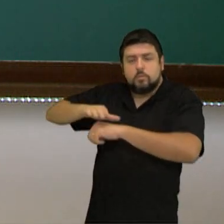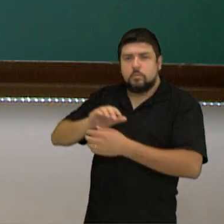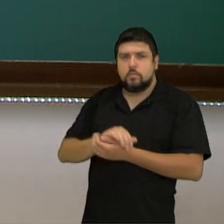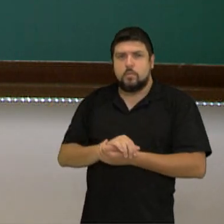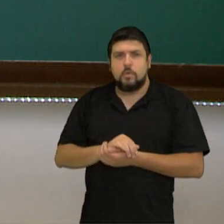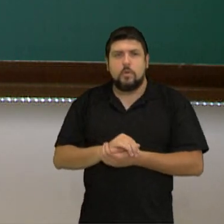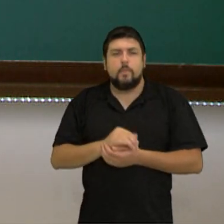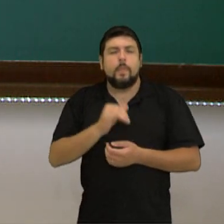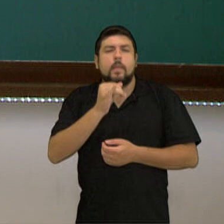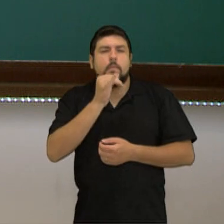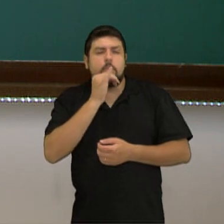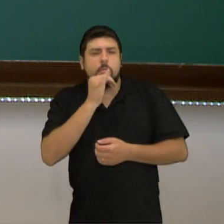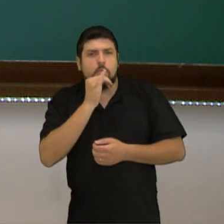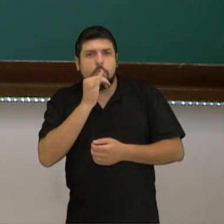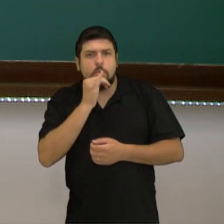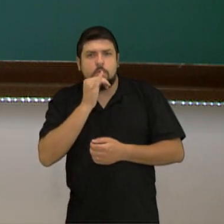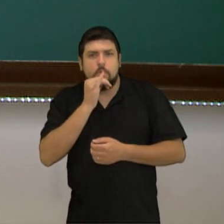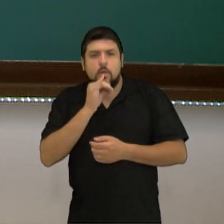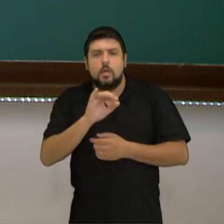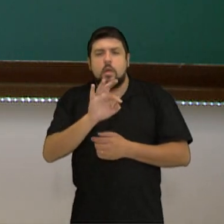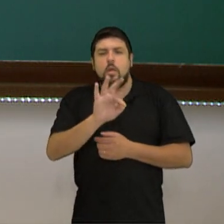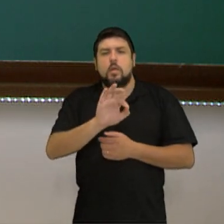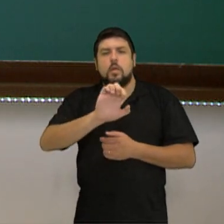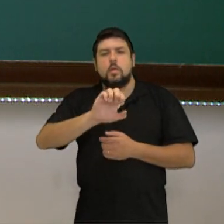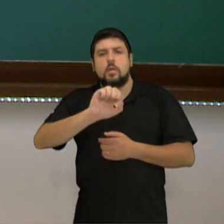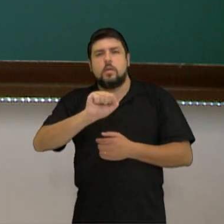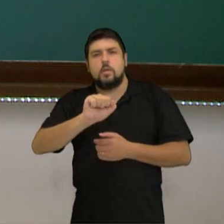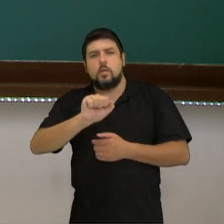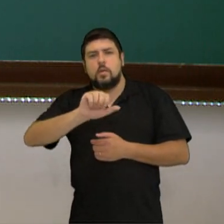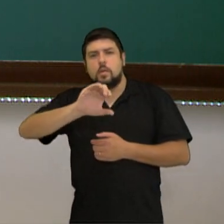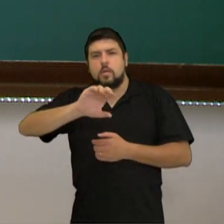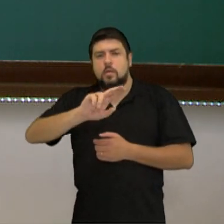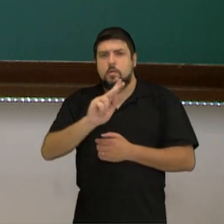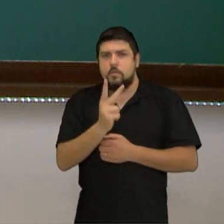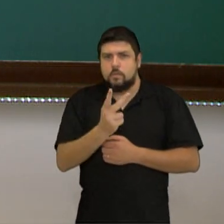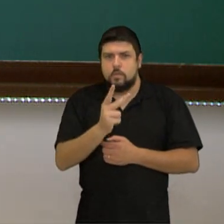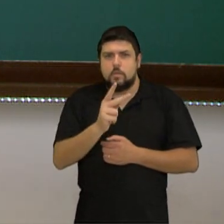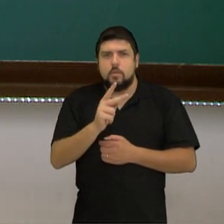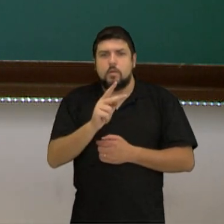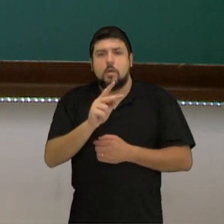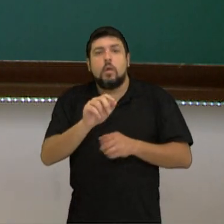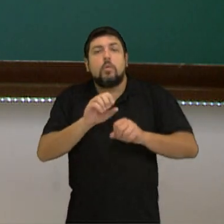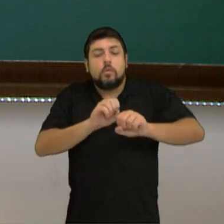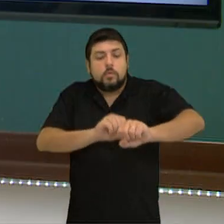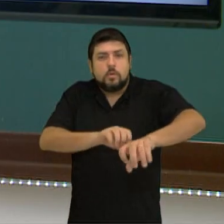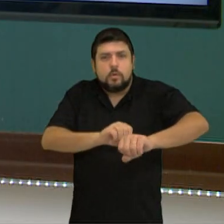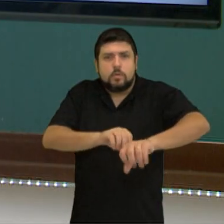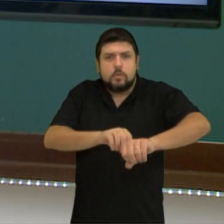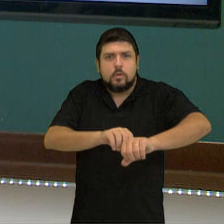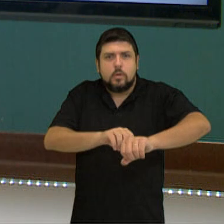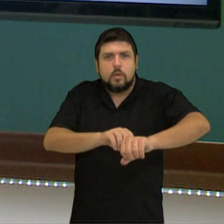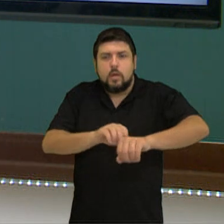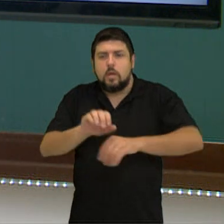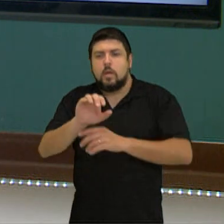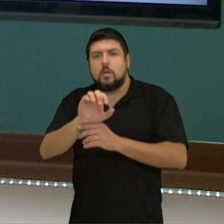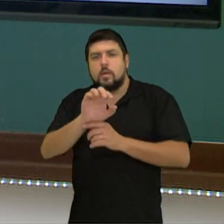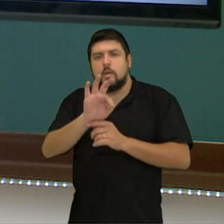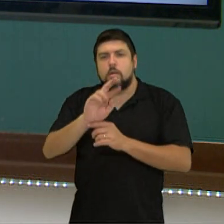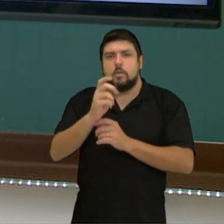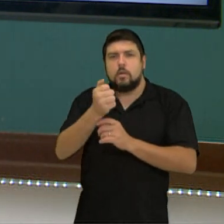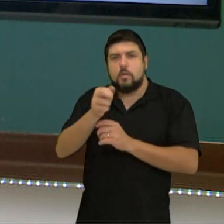teach, ensinar. Teacher, professor. Entendeu? Tá? Bora ver exemplos